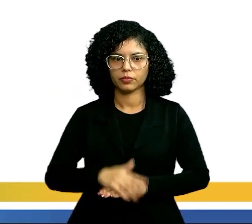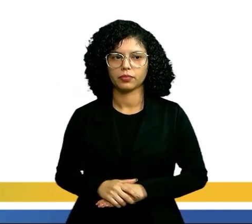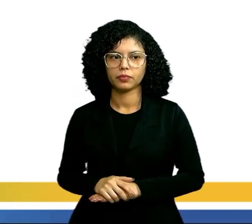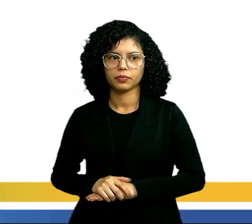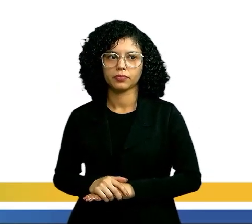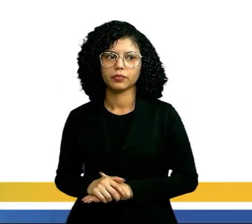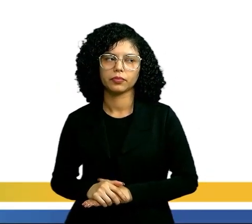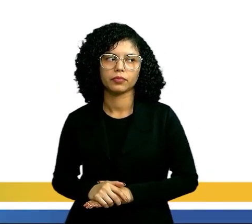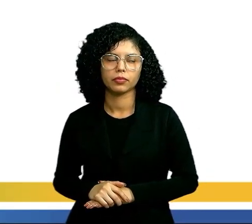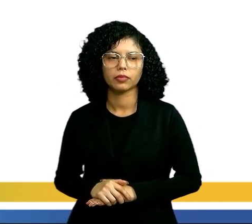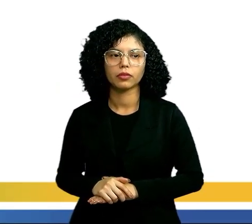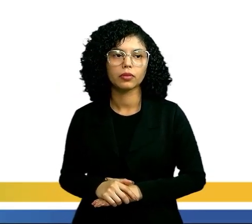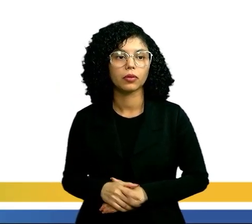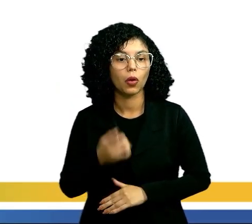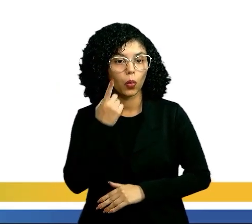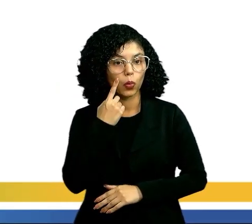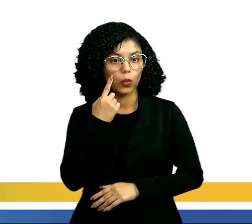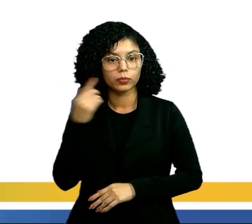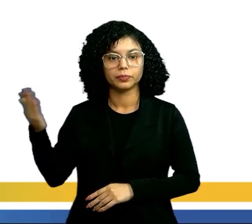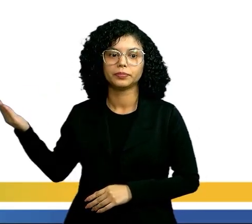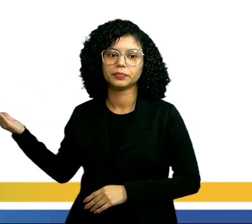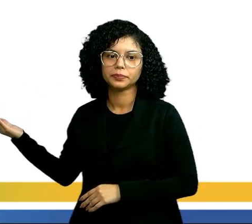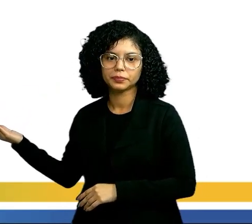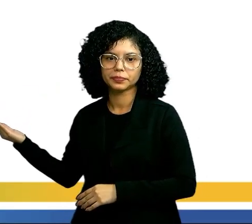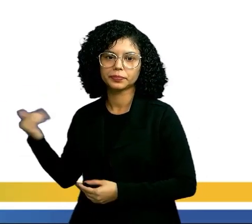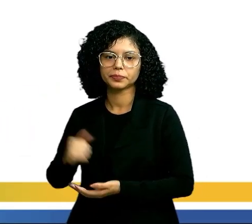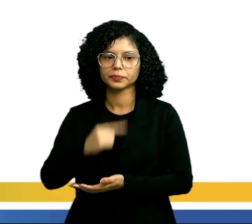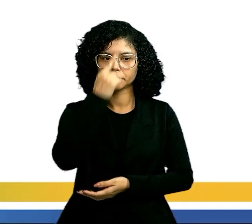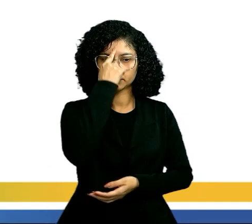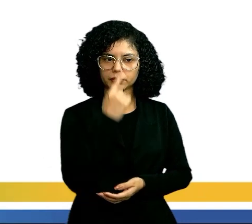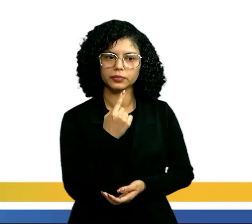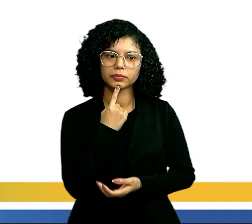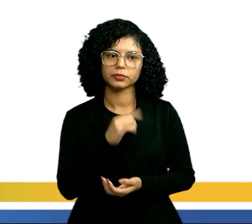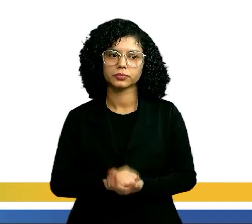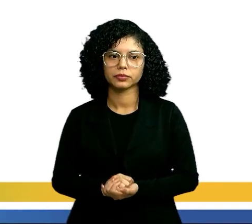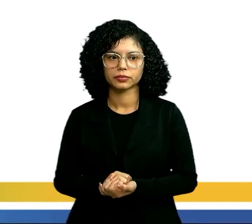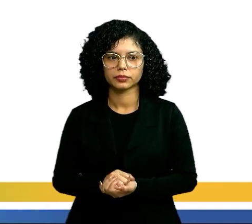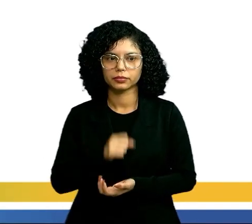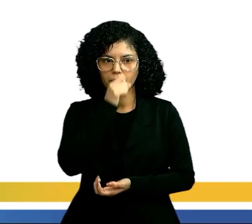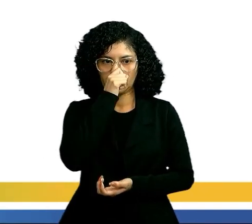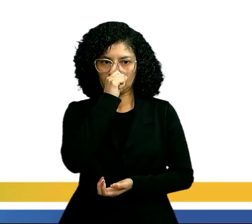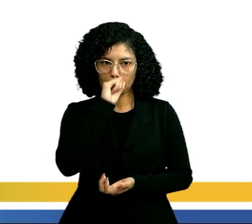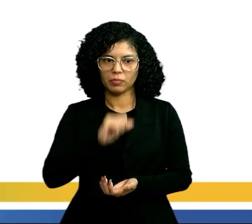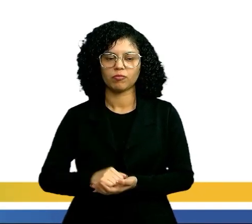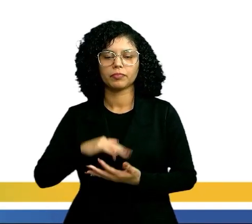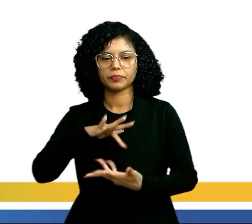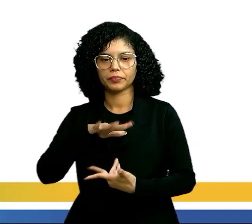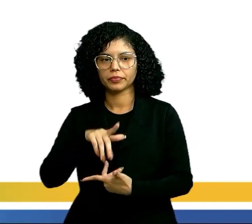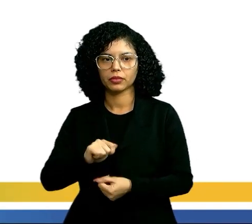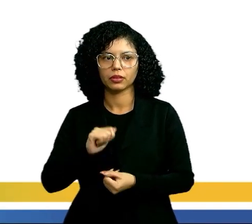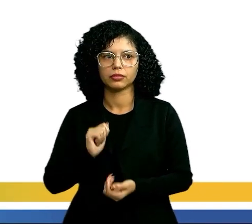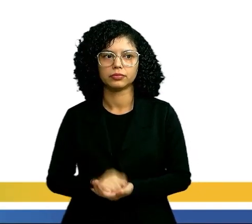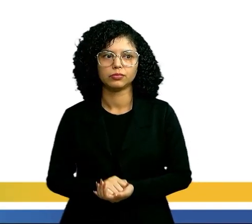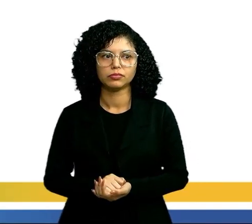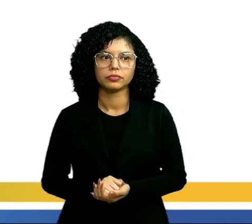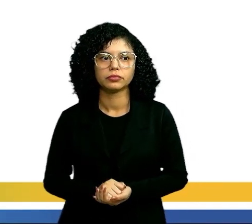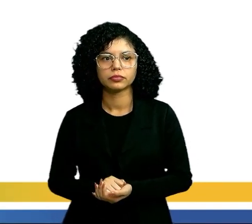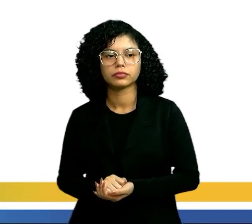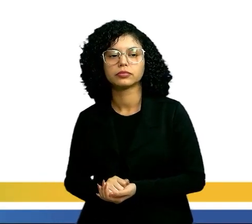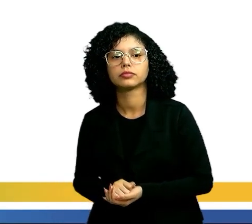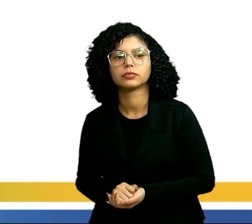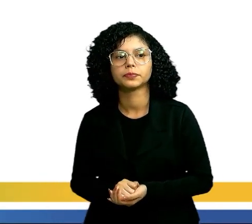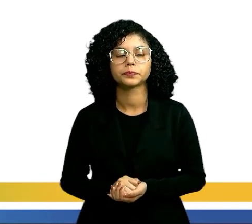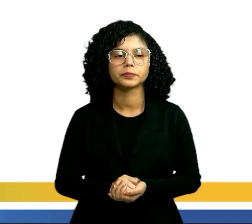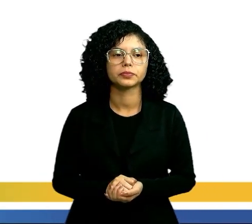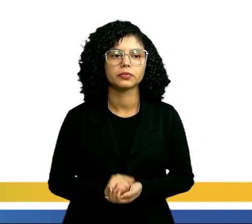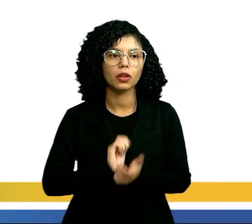questão 2. Olha aí essa imagem dos modais de transporte ao redor do mundo. A questão diz